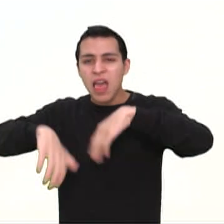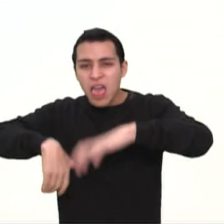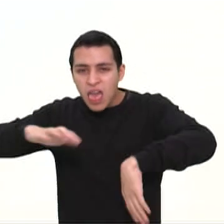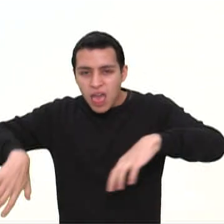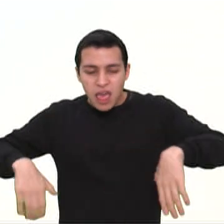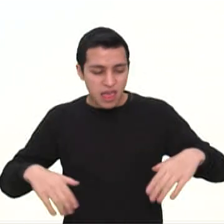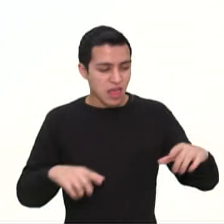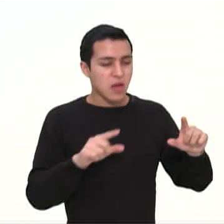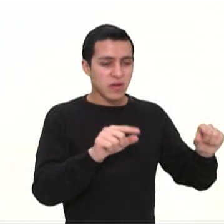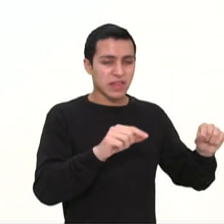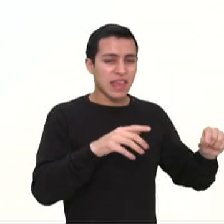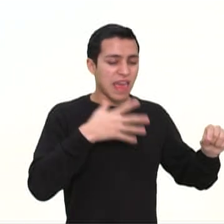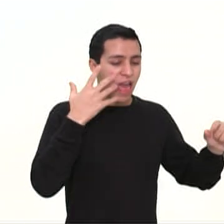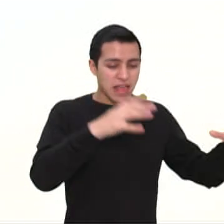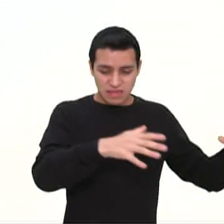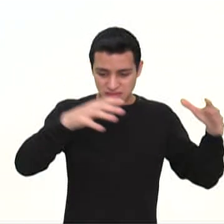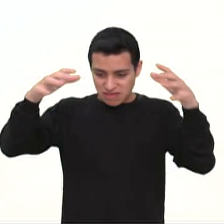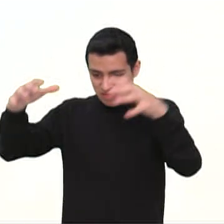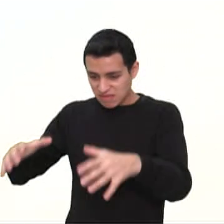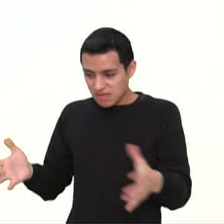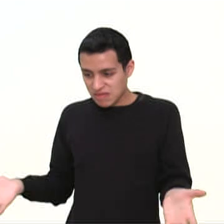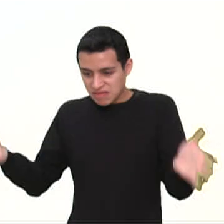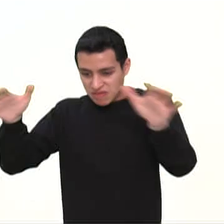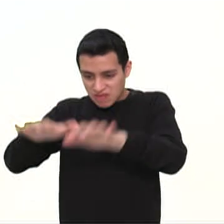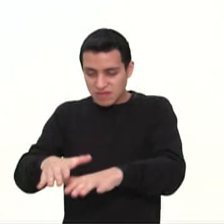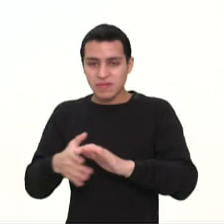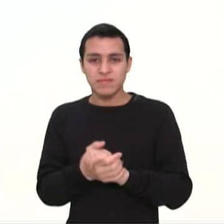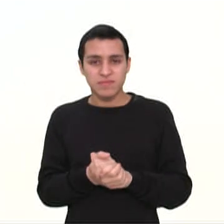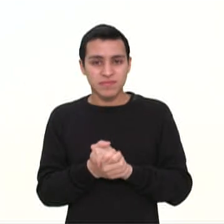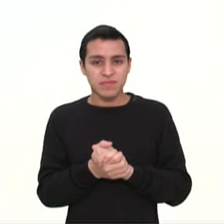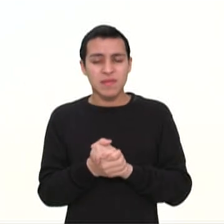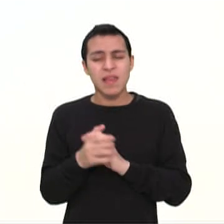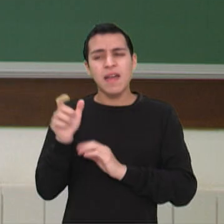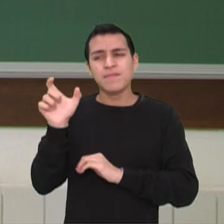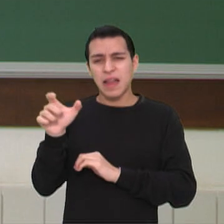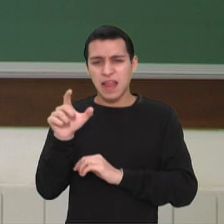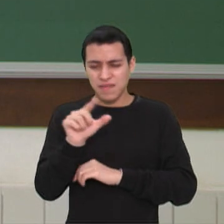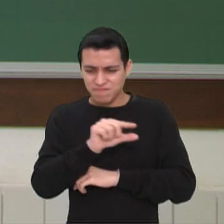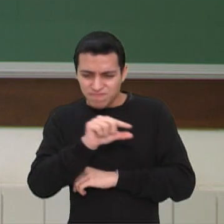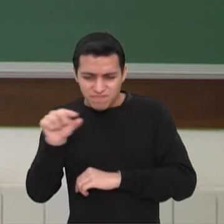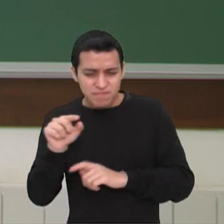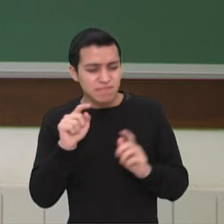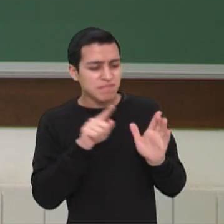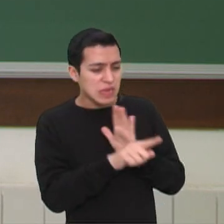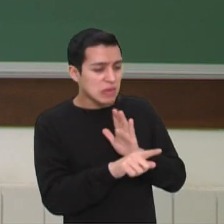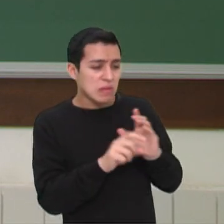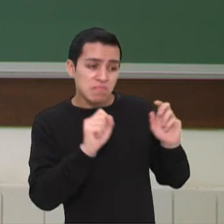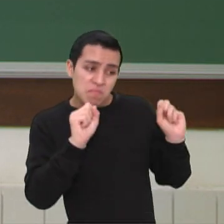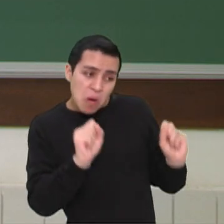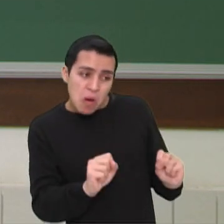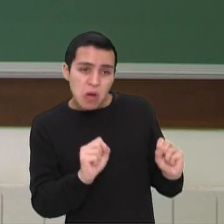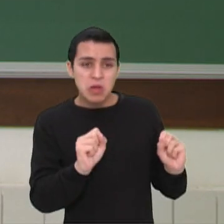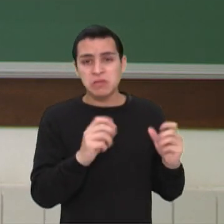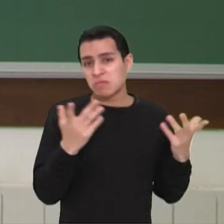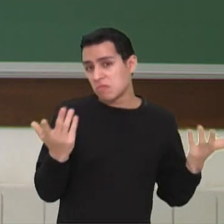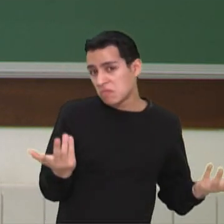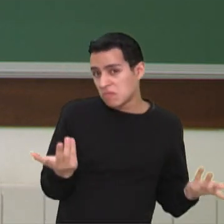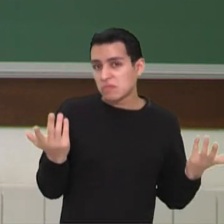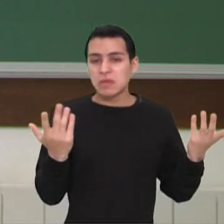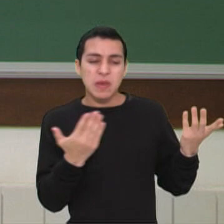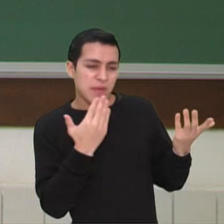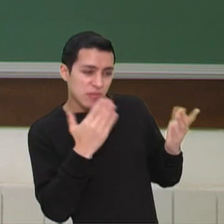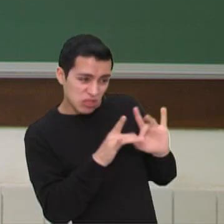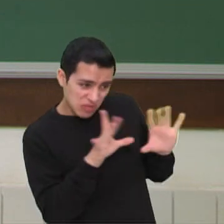palavra may está usada pelas crianças para pedir uma permissão ou falar de uma probabilidade? Para